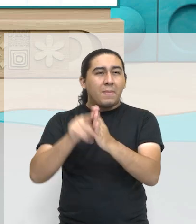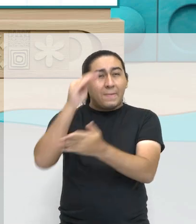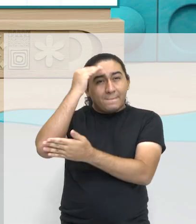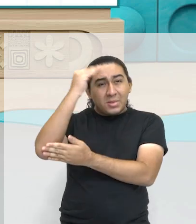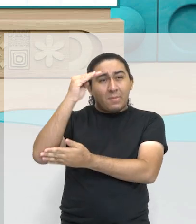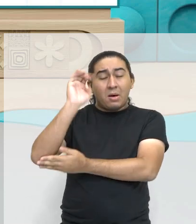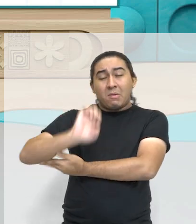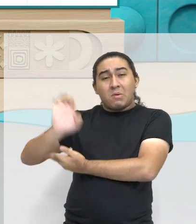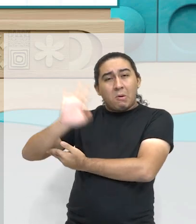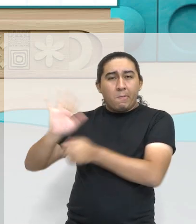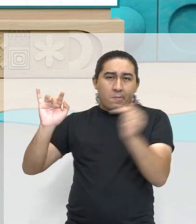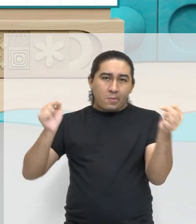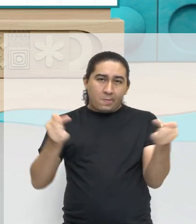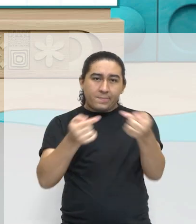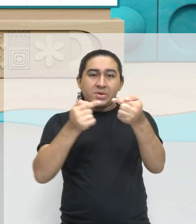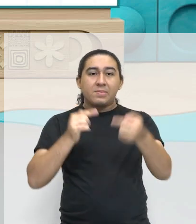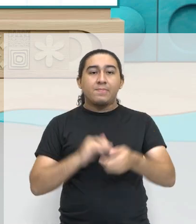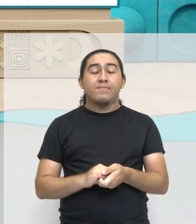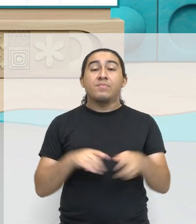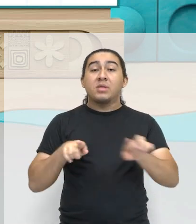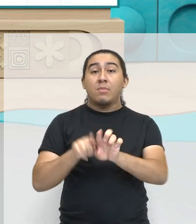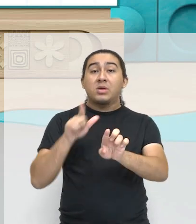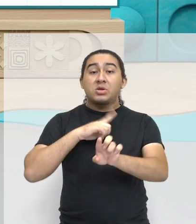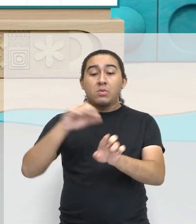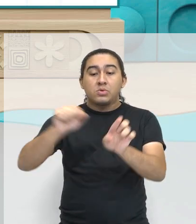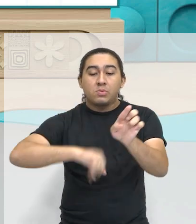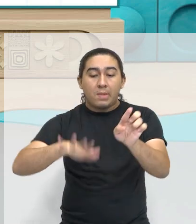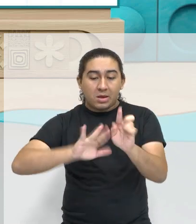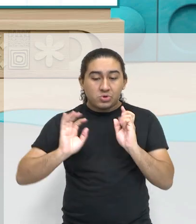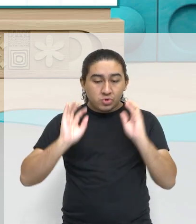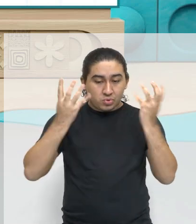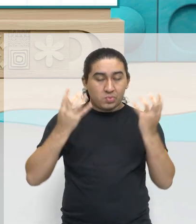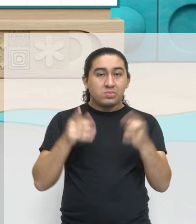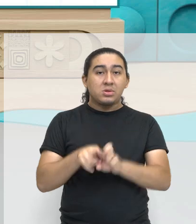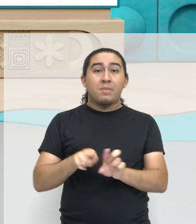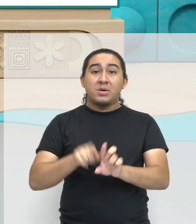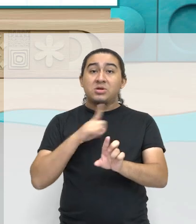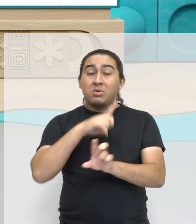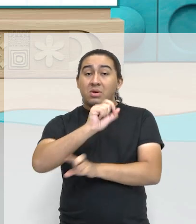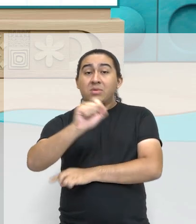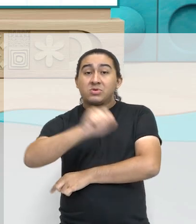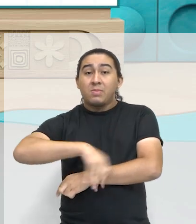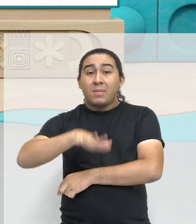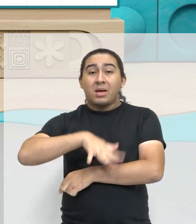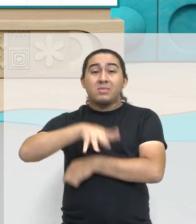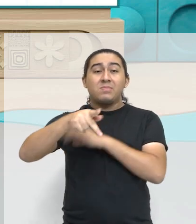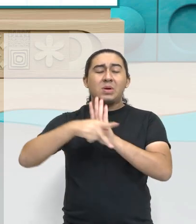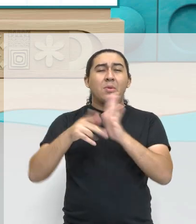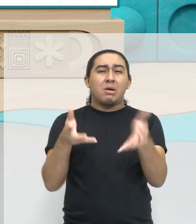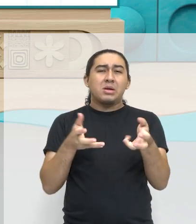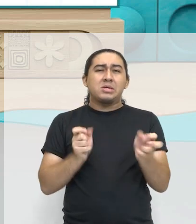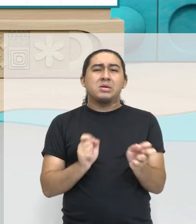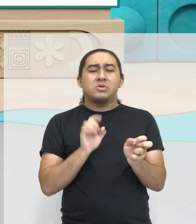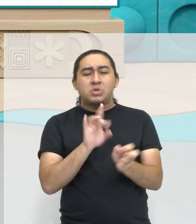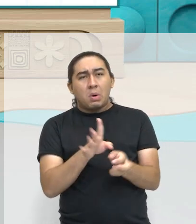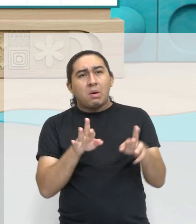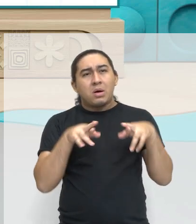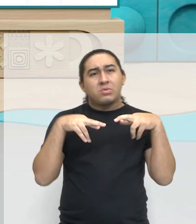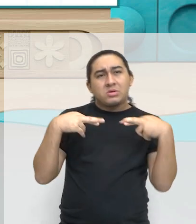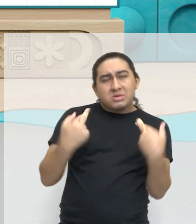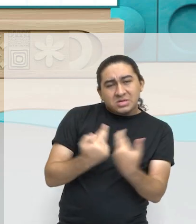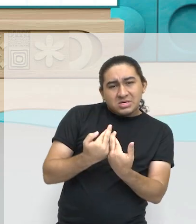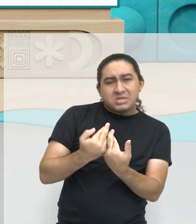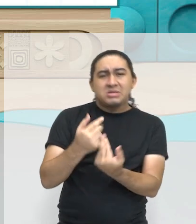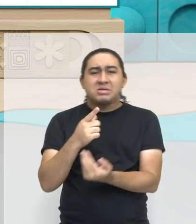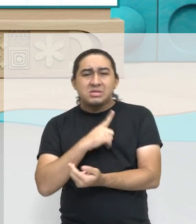ela foi feita pelos empresários. Os empresários queriam ter uma casa de espetáculo, tal qual lá da Europa.